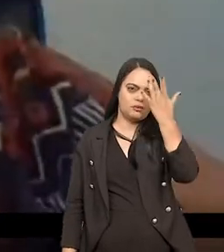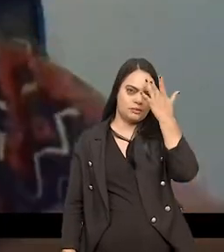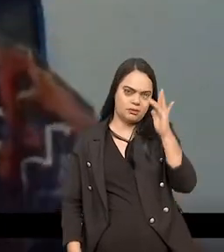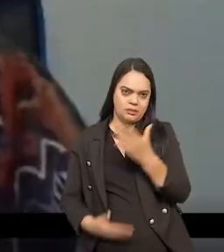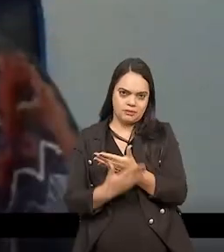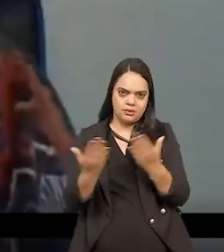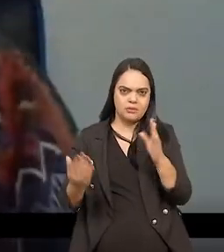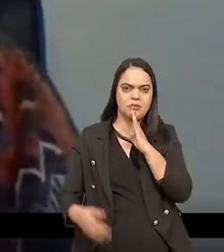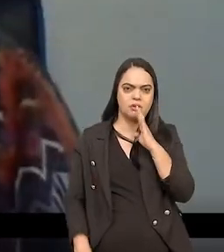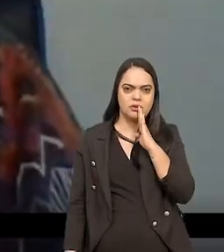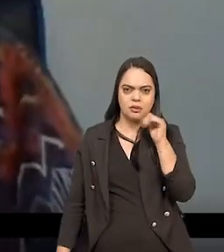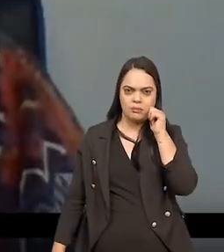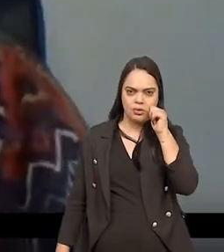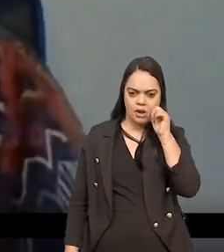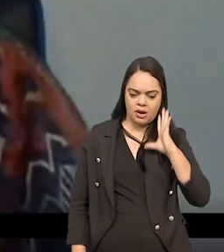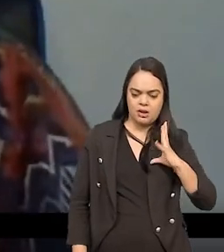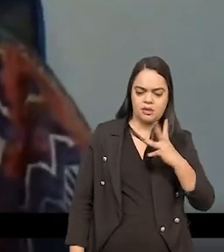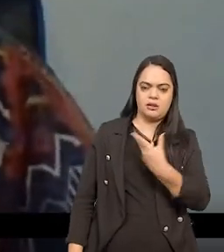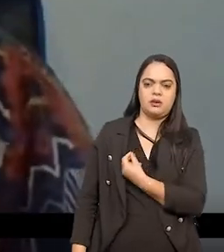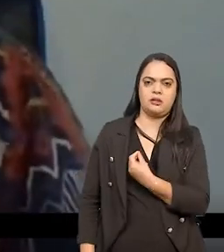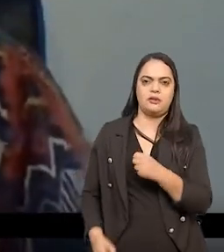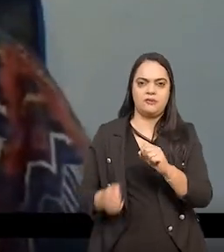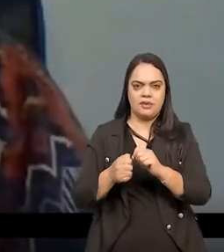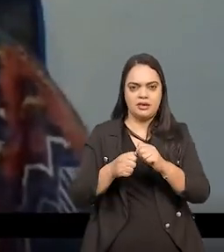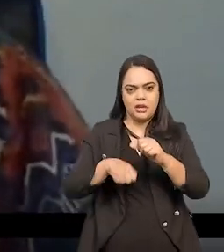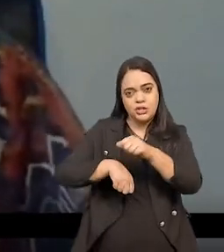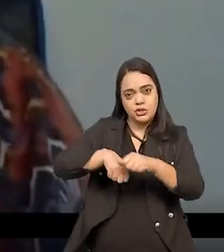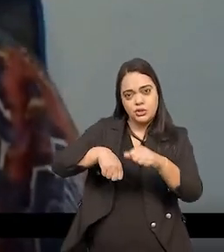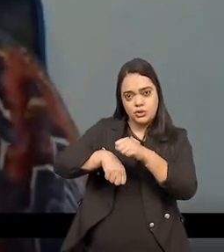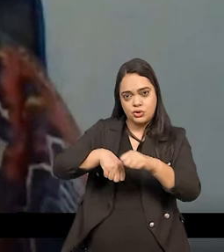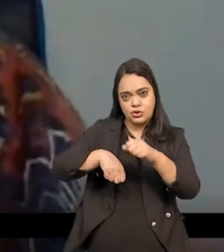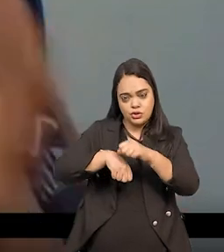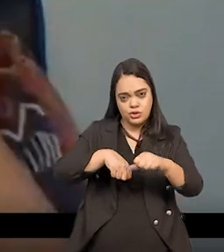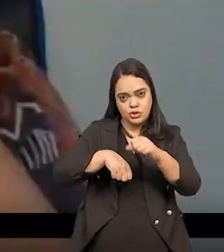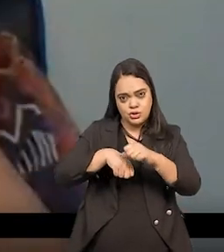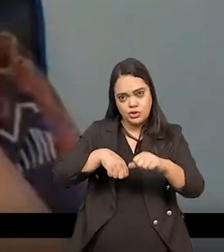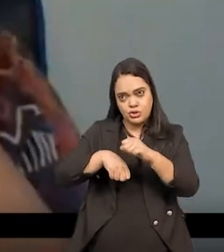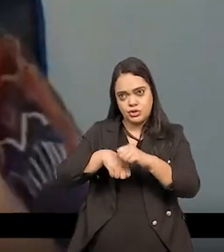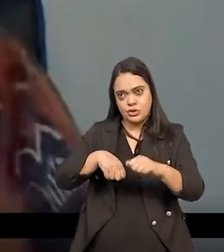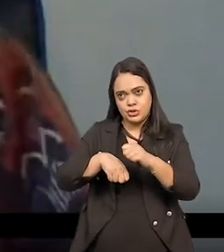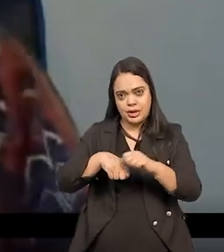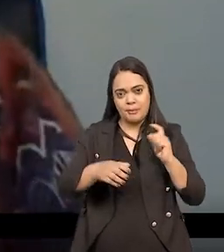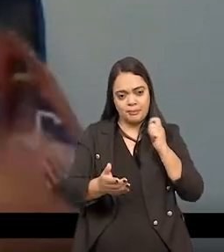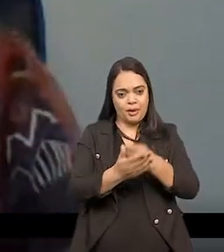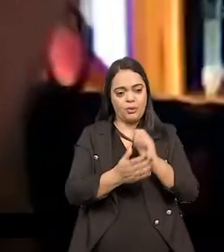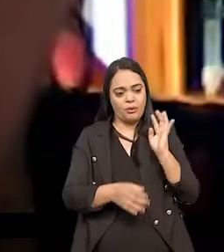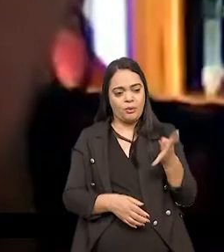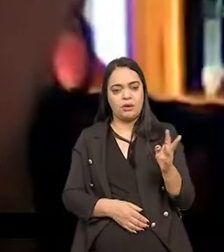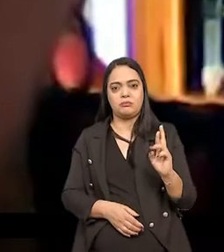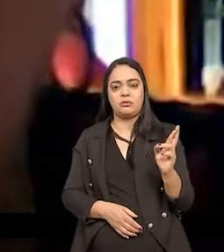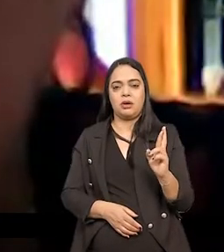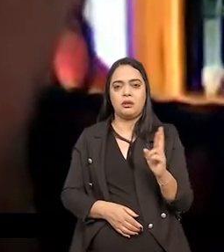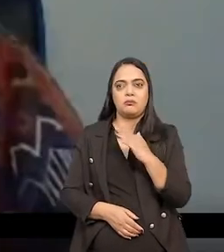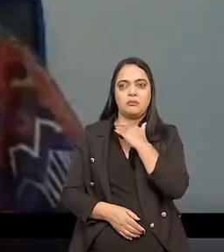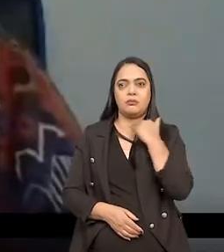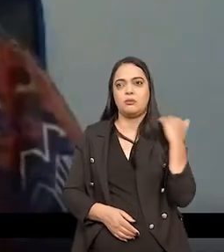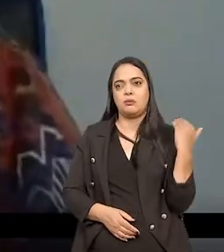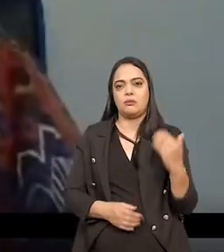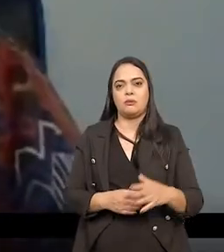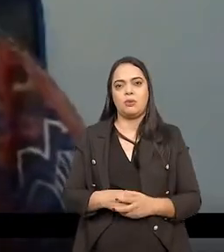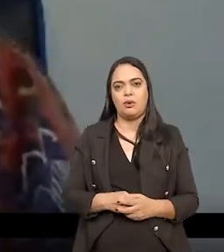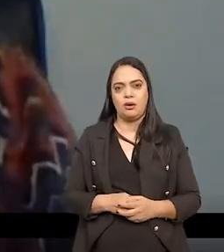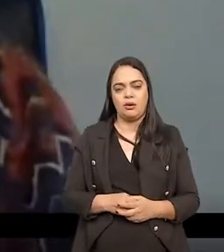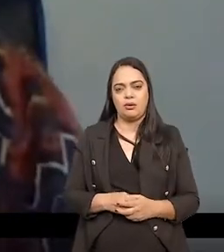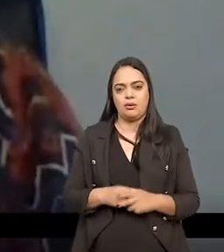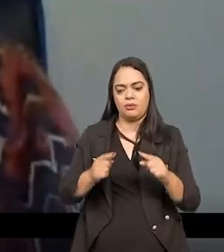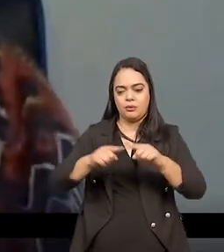mulher trans que foi fazer uma cirurgia de implante, a vida dela valeu R$4.000, né? Tava nada, numa sala pegando